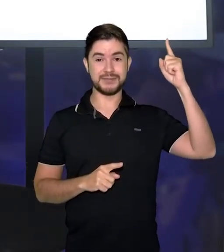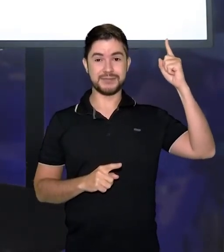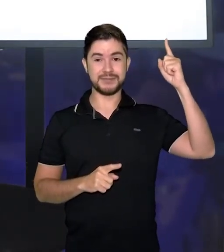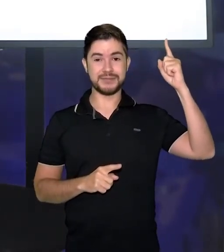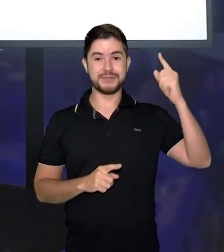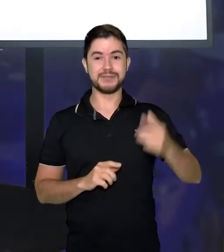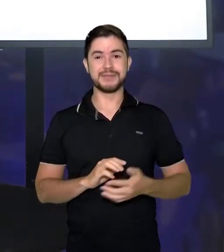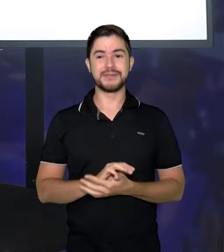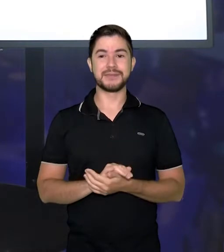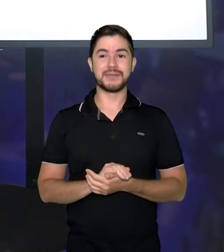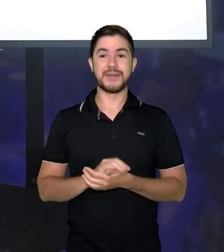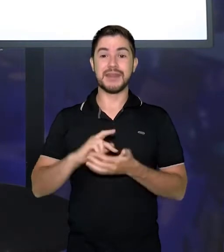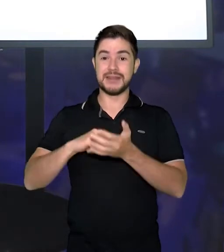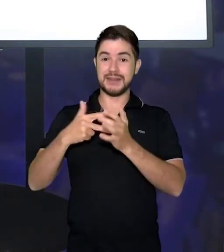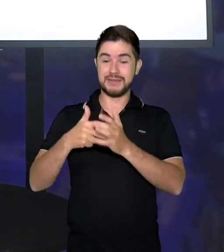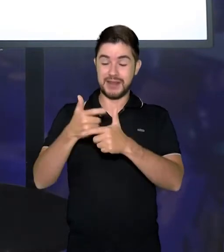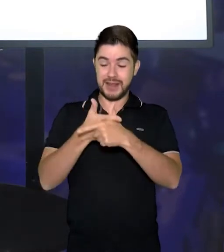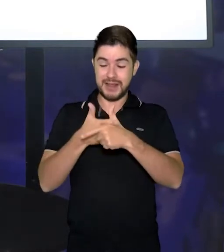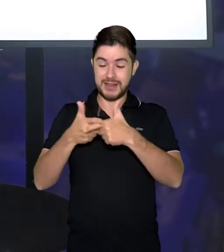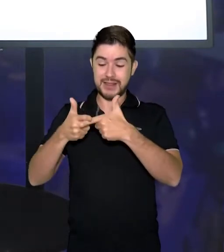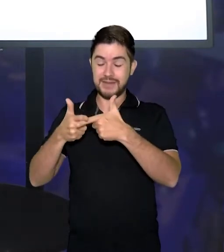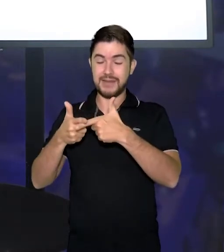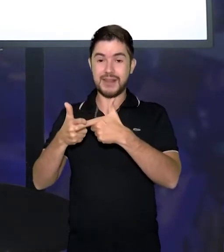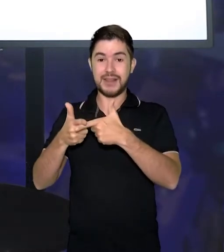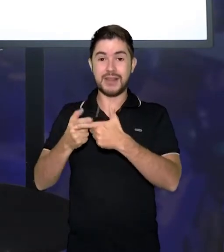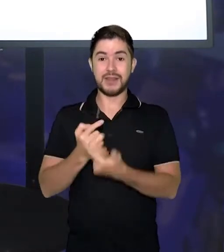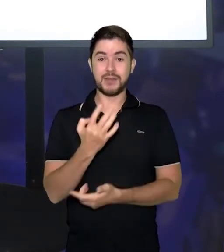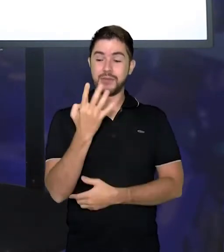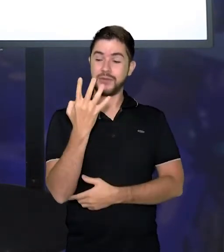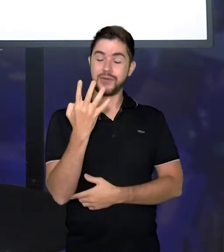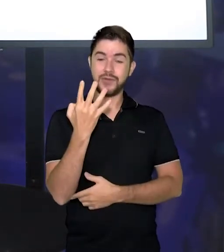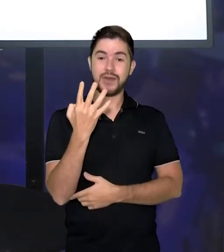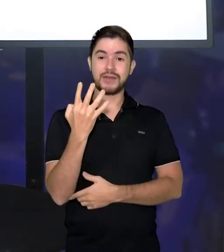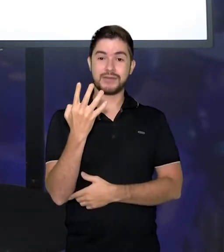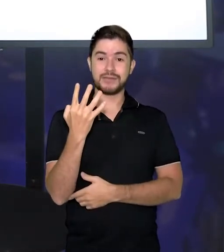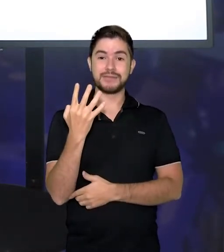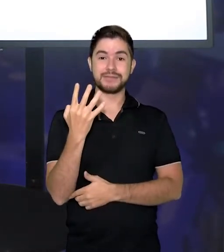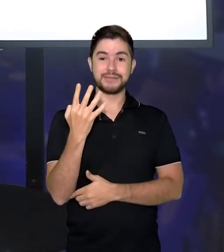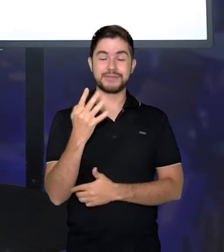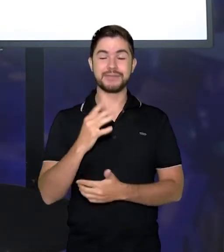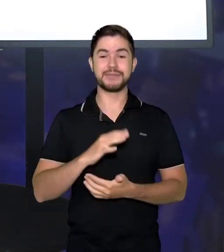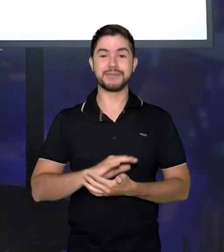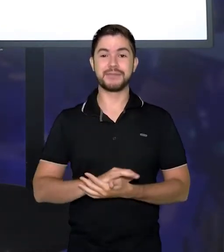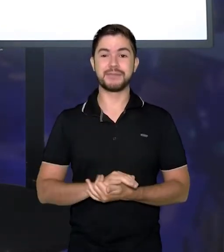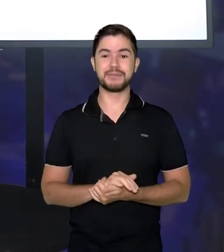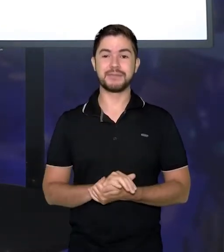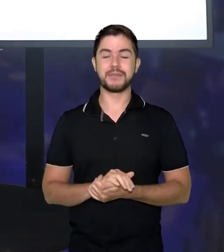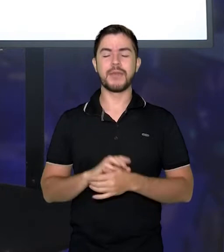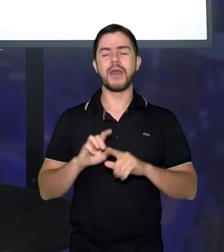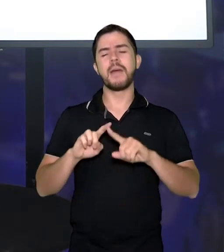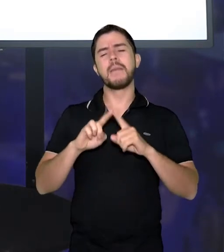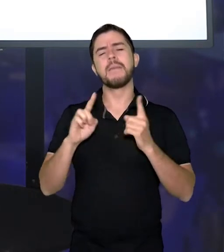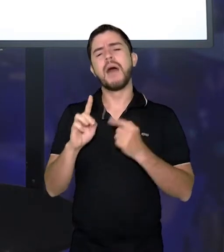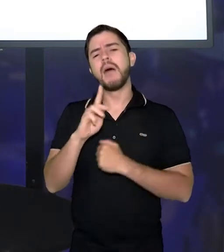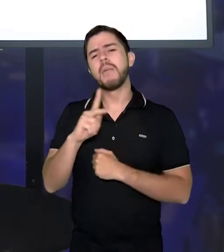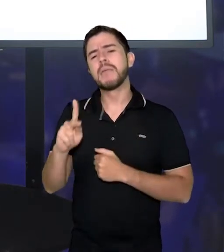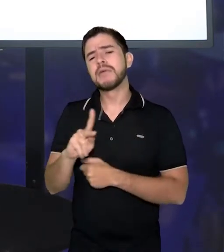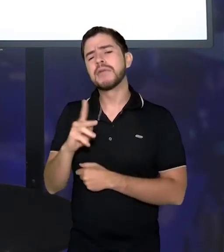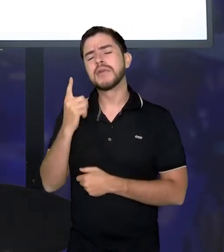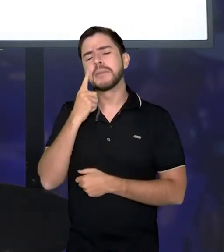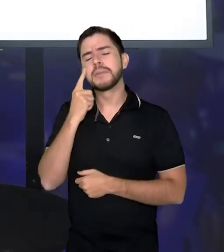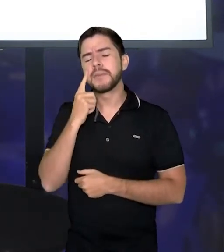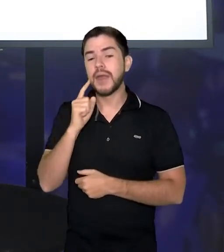inteiro dividido por 4. Então, eu tenho aqui 1 inteiro dividido por 4.